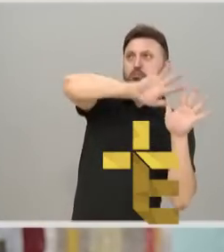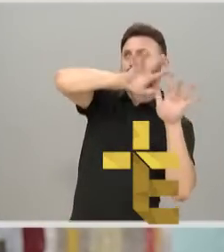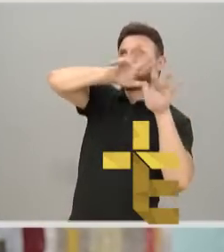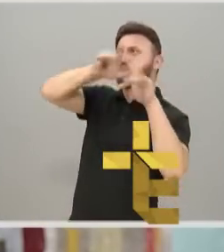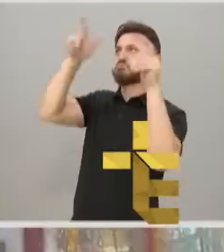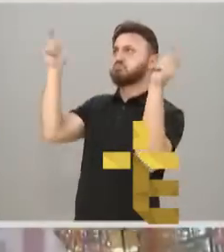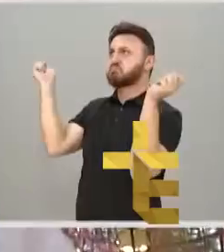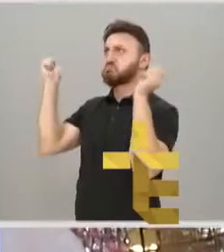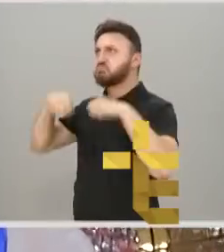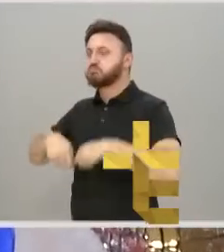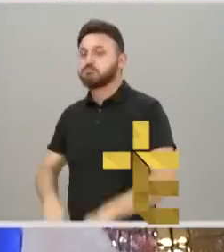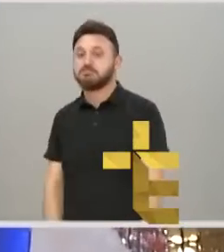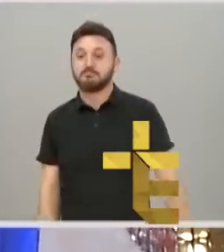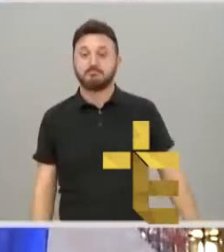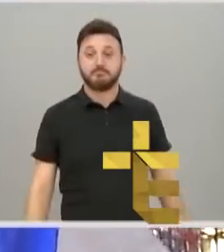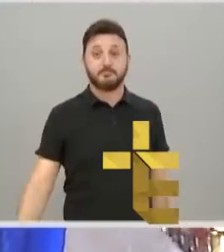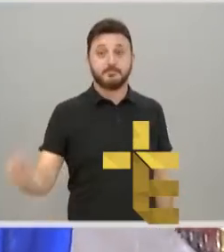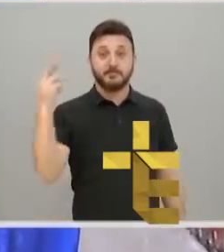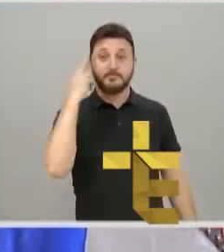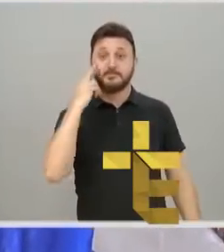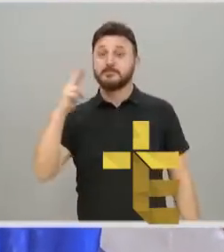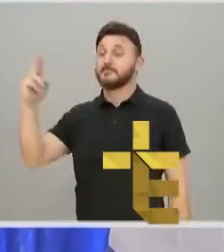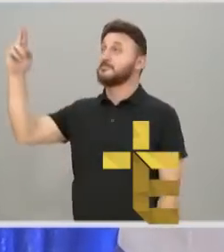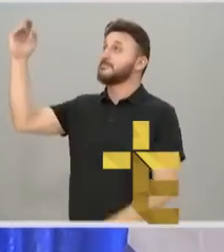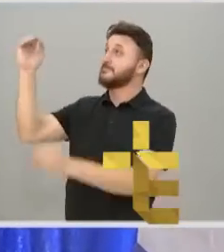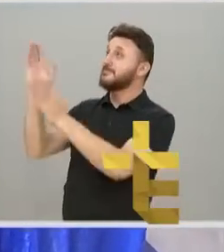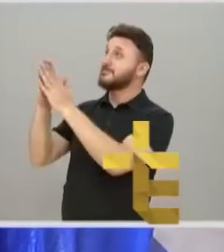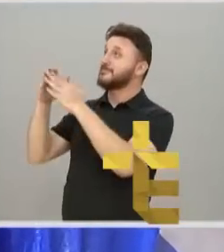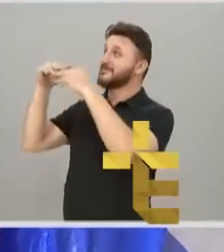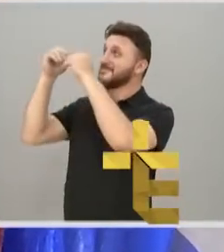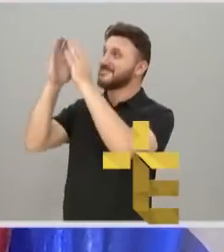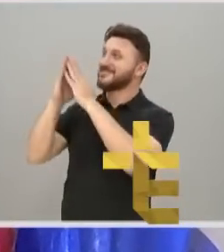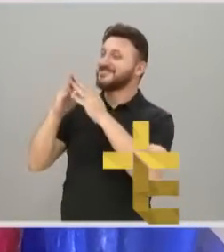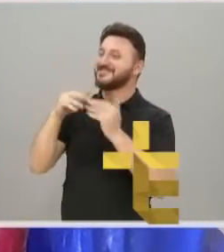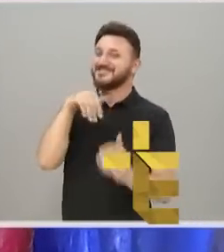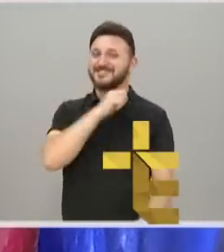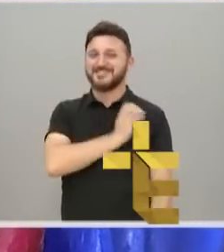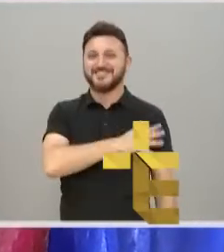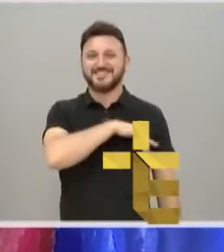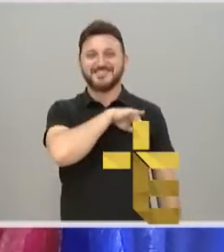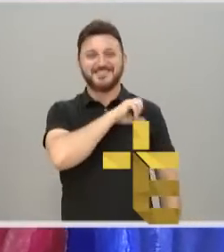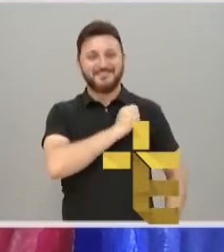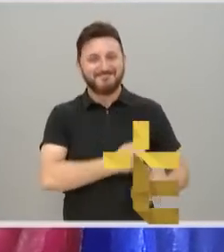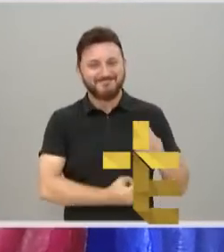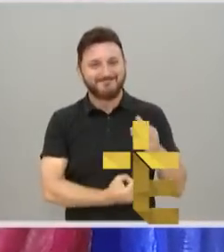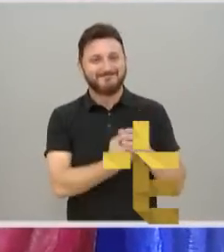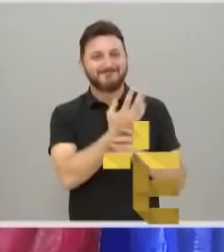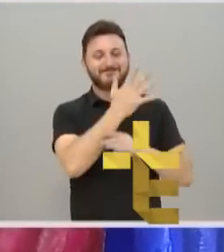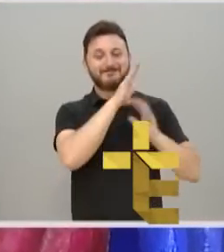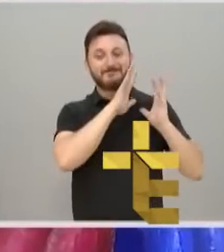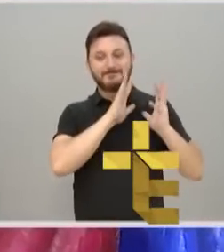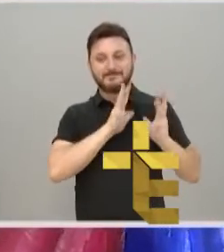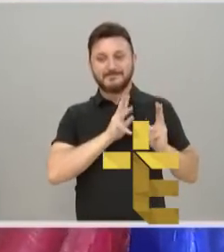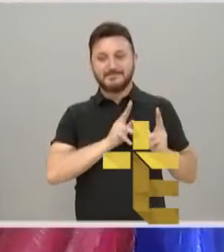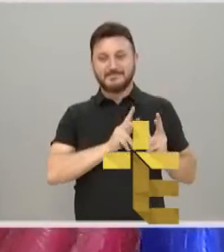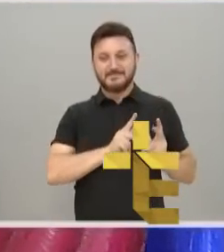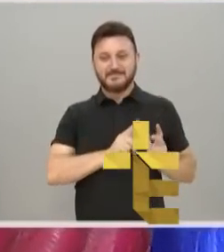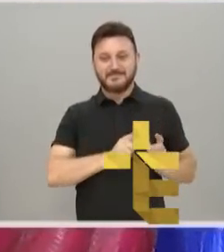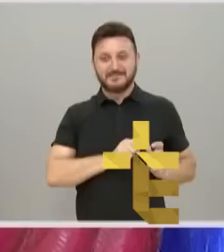transviados. Criai em mim um coração que